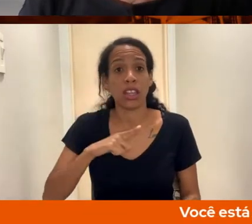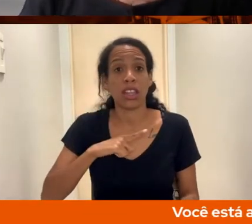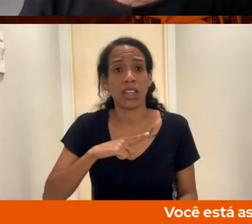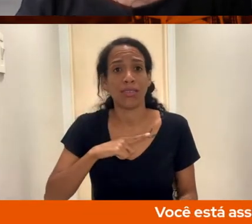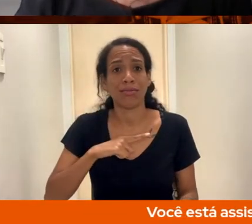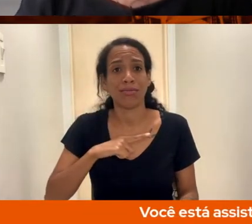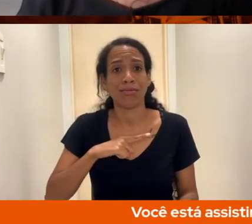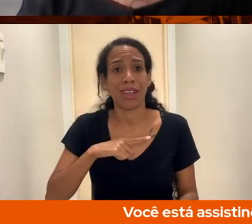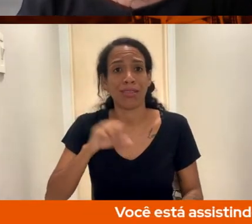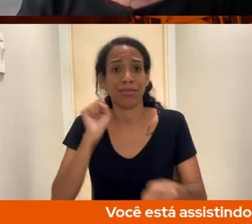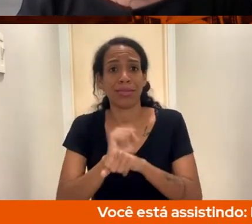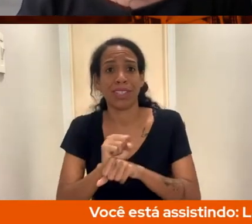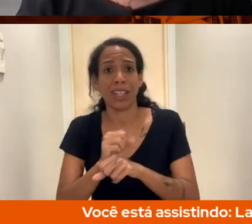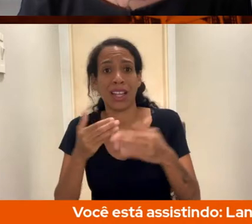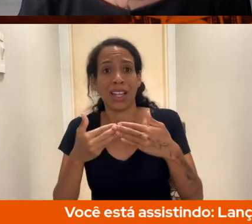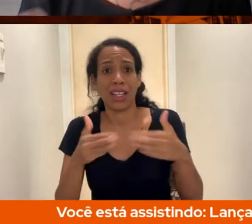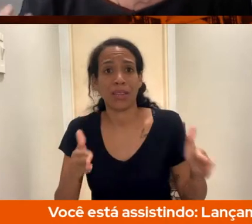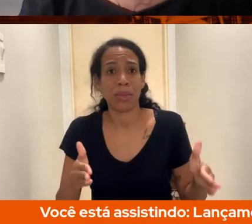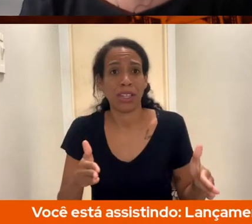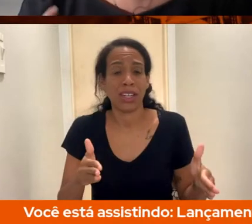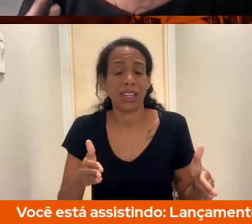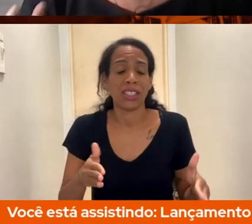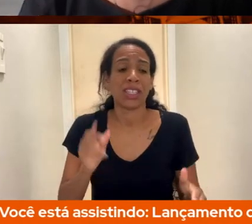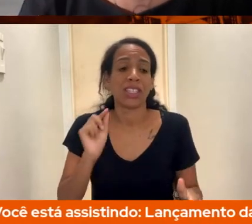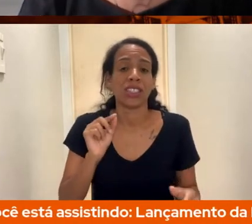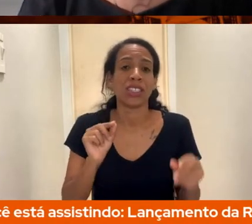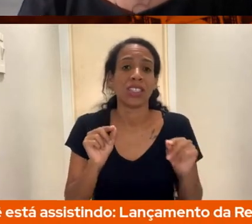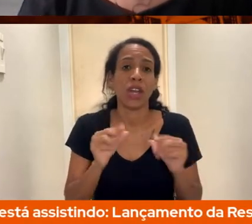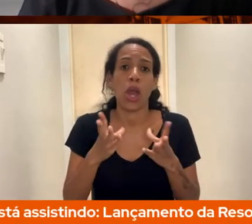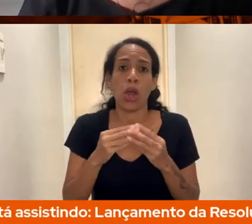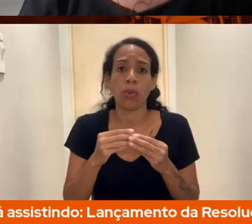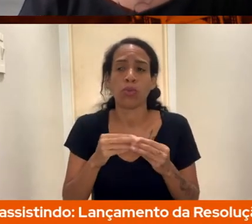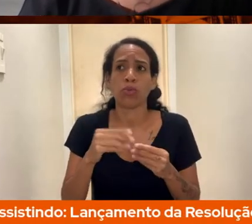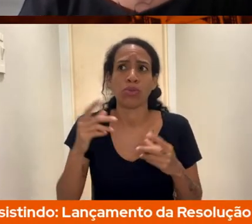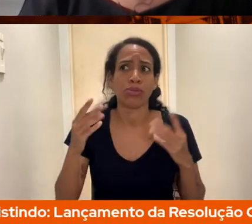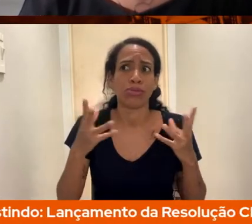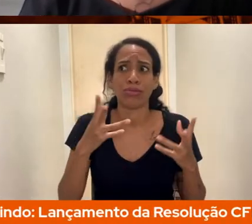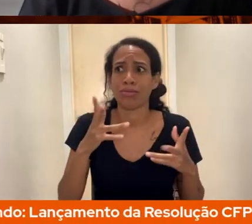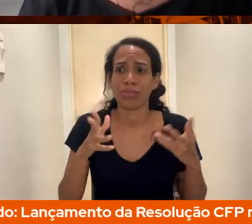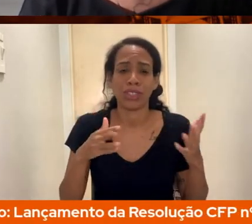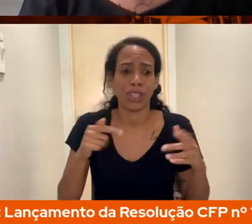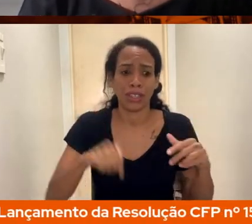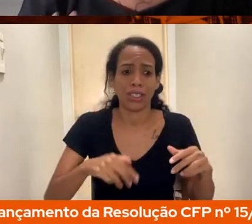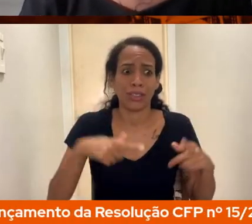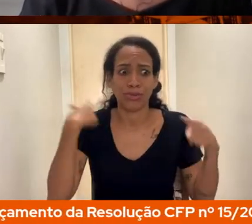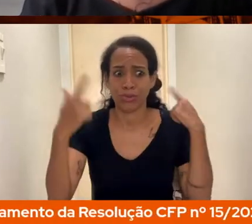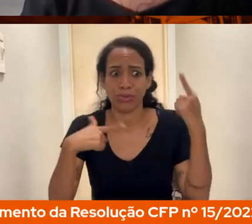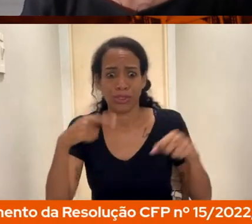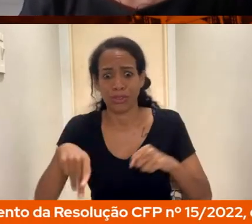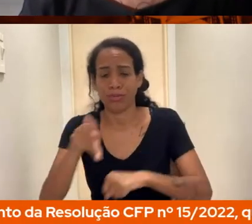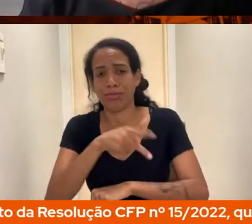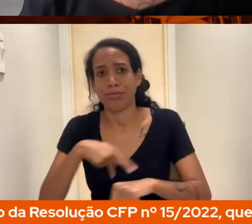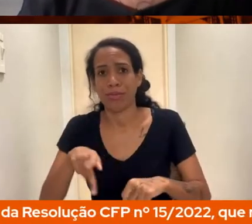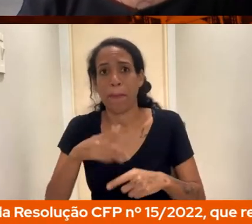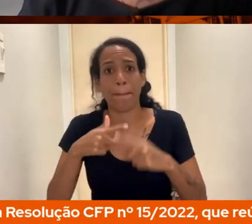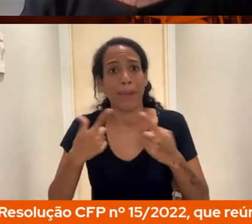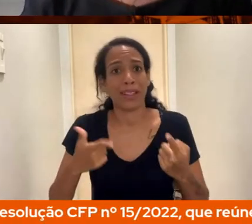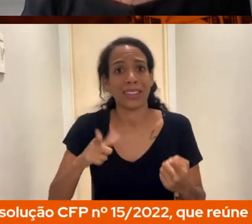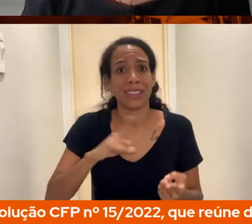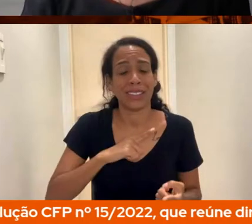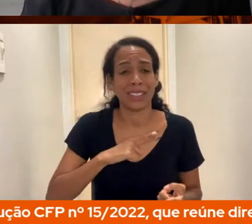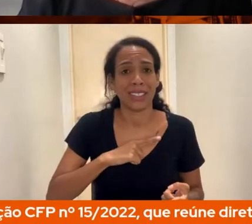liberdade é um instituto muito novo ainda no país, né? Mas ela está tão arraigada no